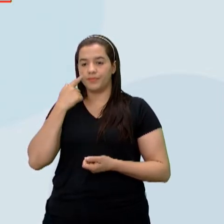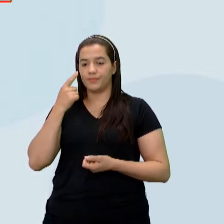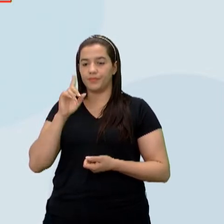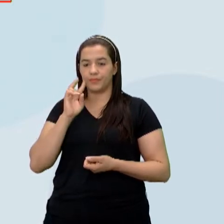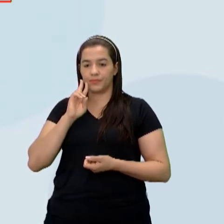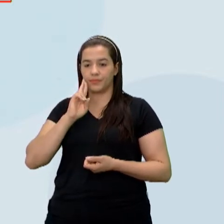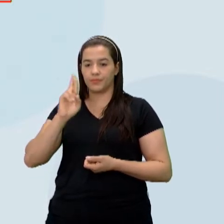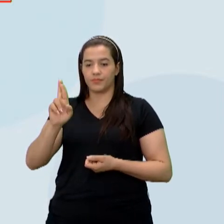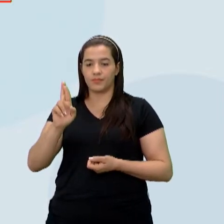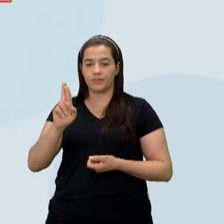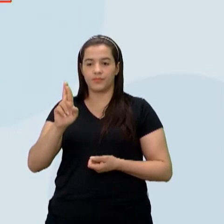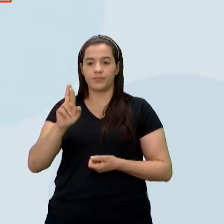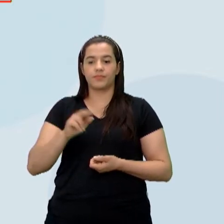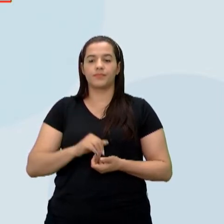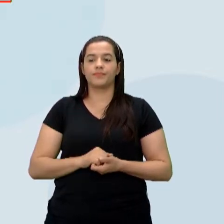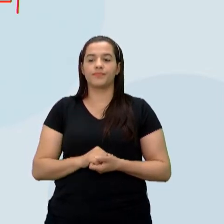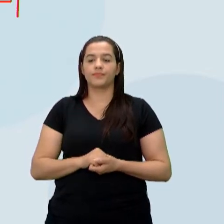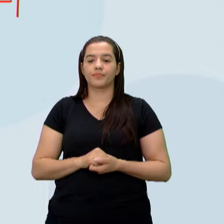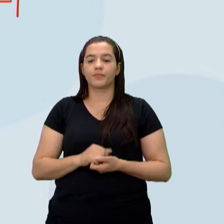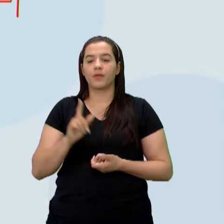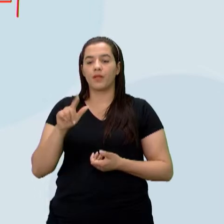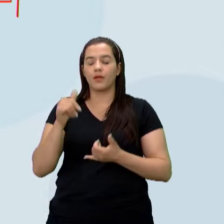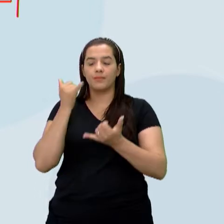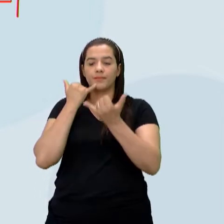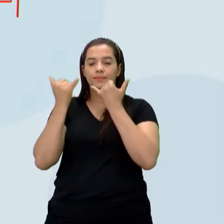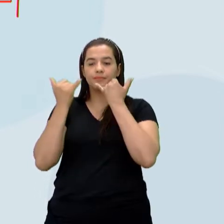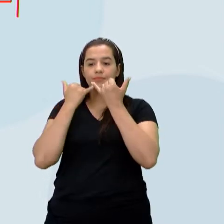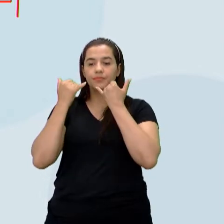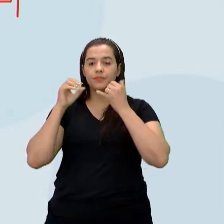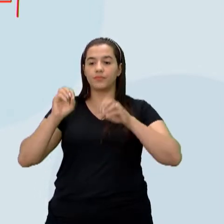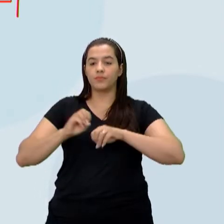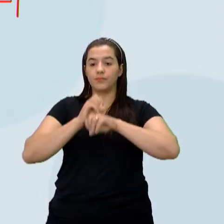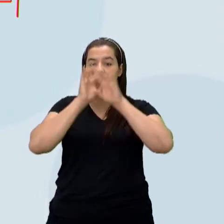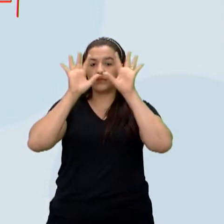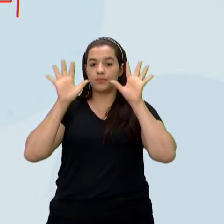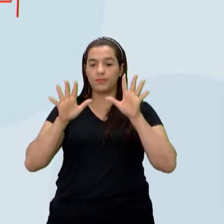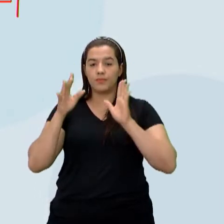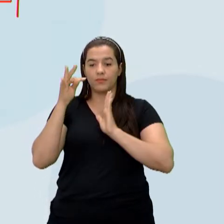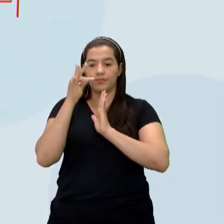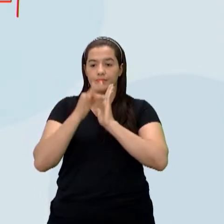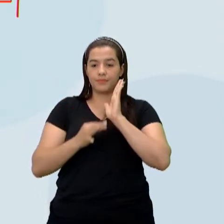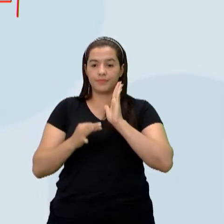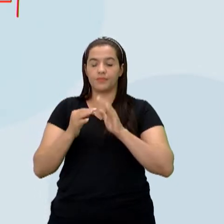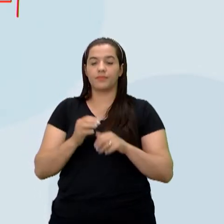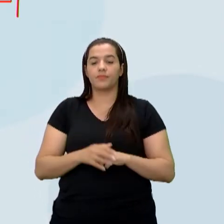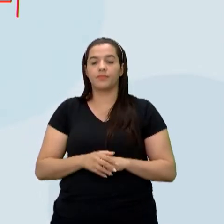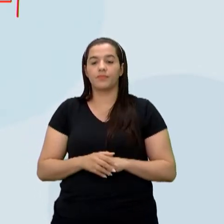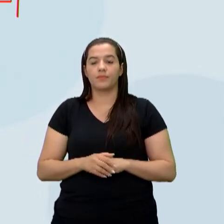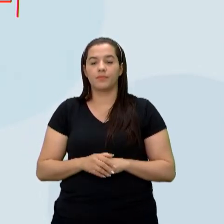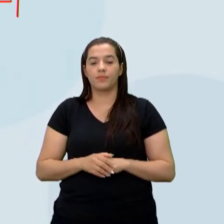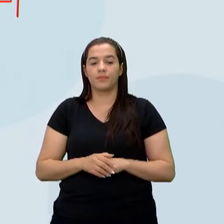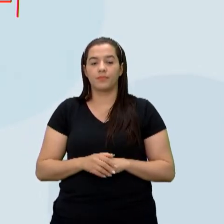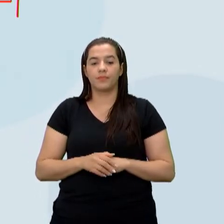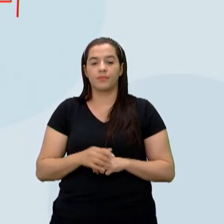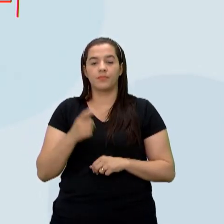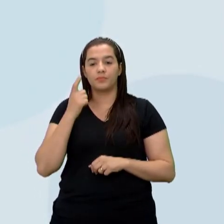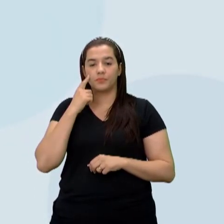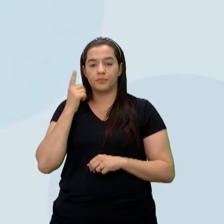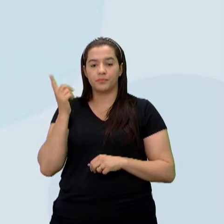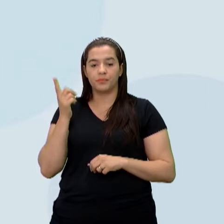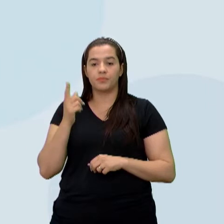resposta, né? Uma informação explícita no texto. Voltando